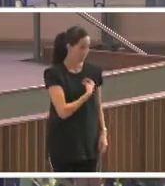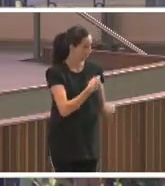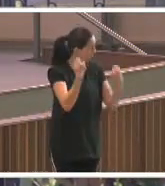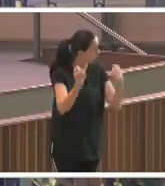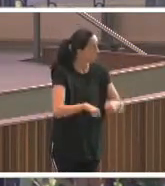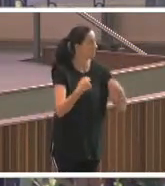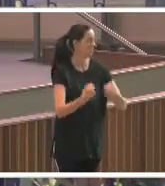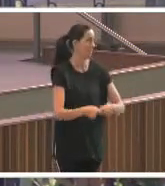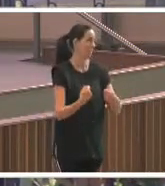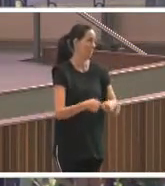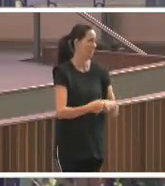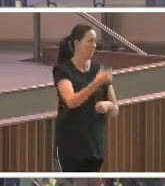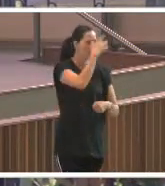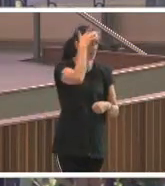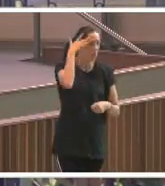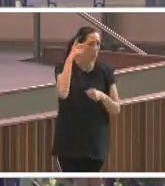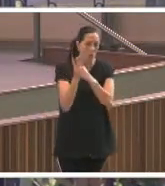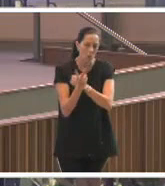da gente.